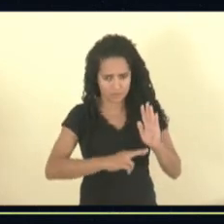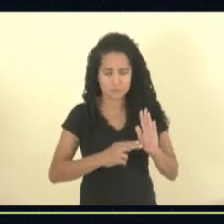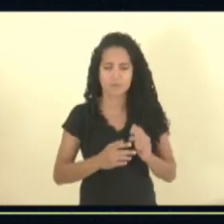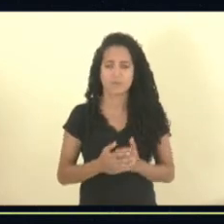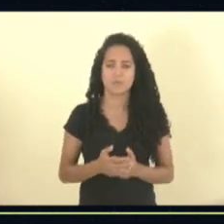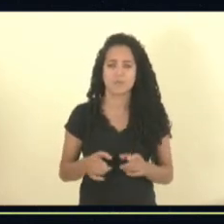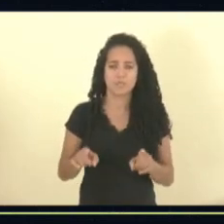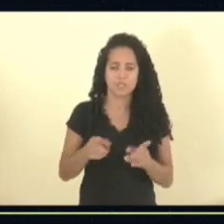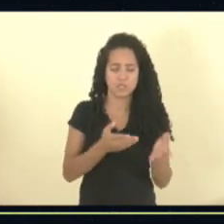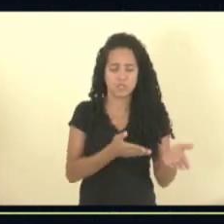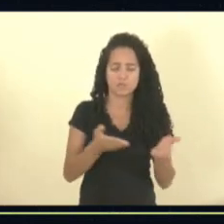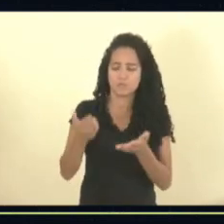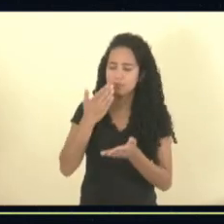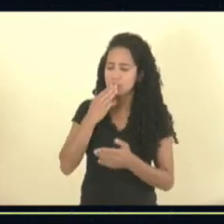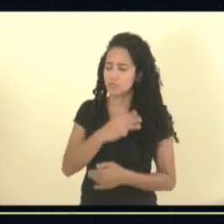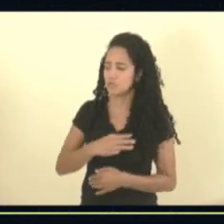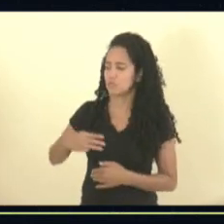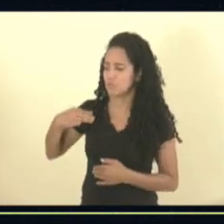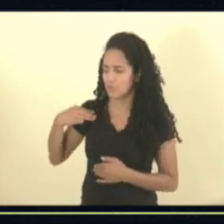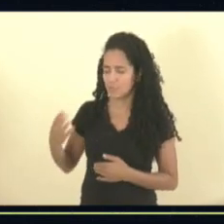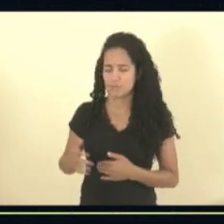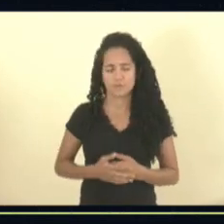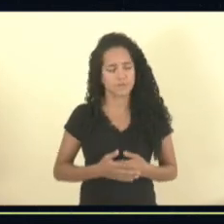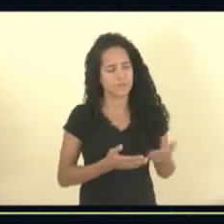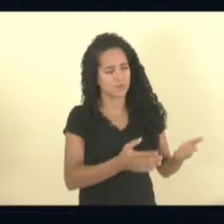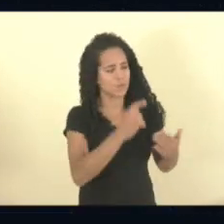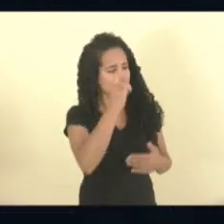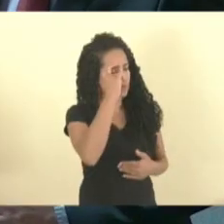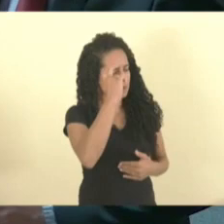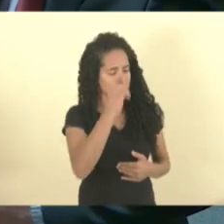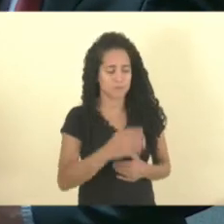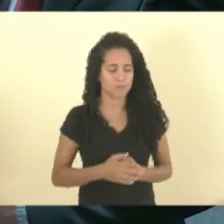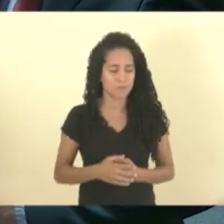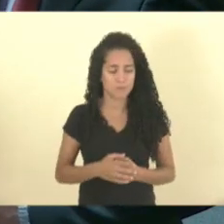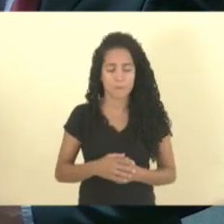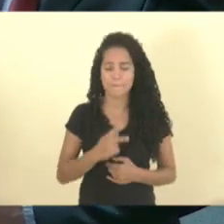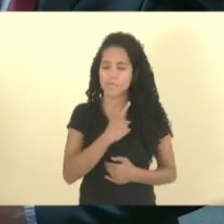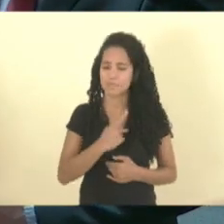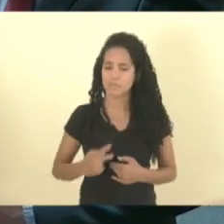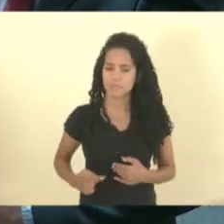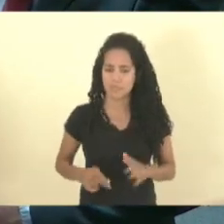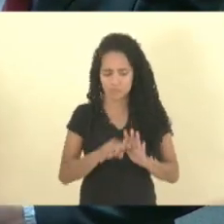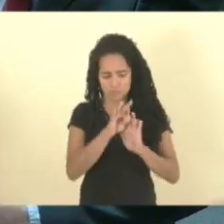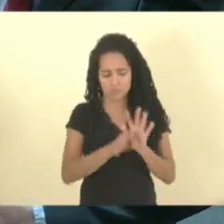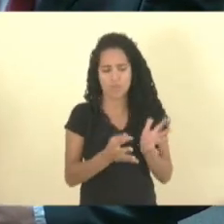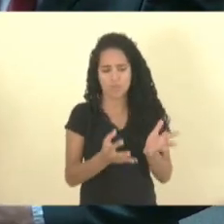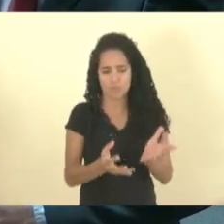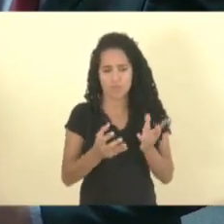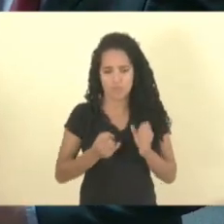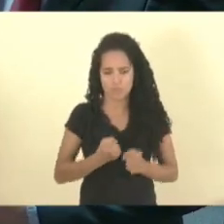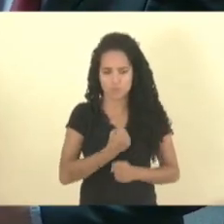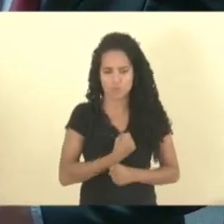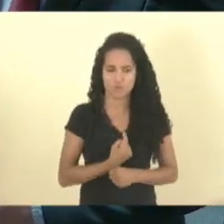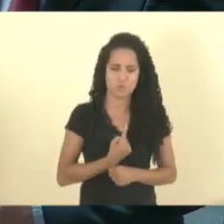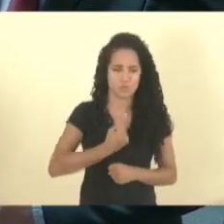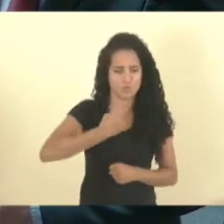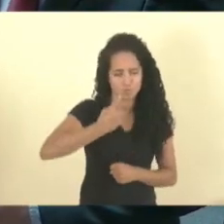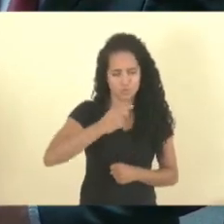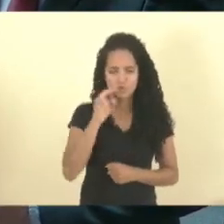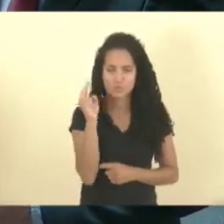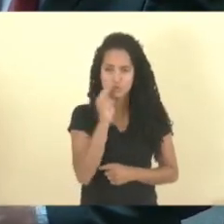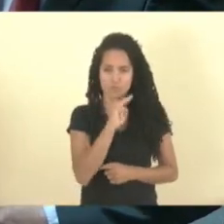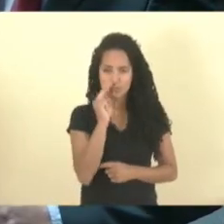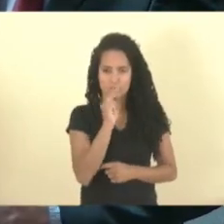coronel Wellington. A palavra do deputado Marzinho dos Anjos. Presidente, receba a matéria, o item 1 da pauta de discussão única em regime de